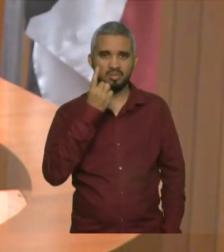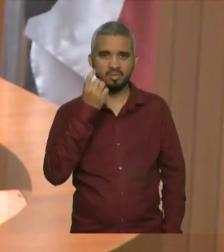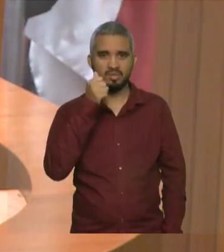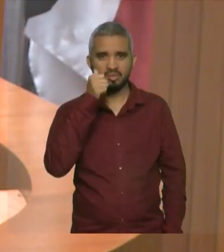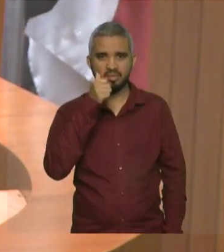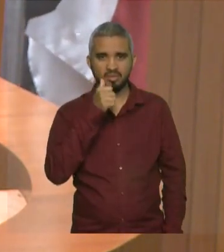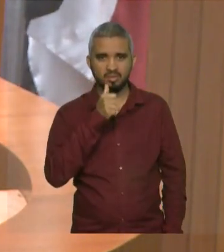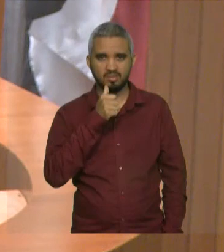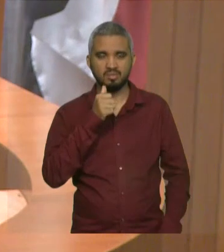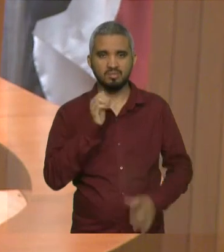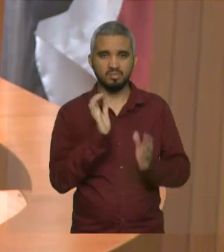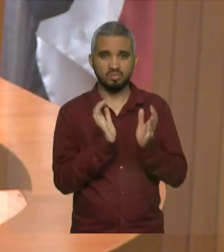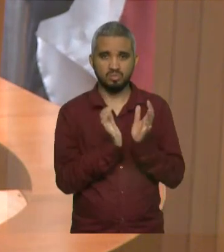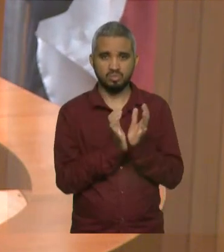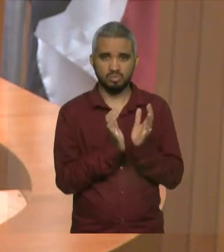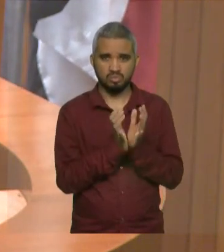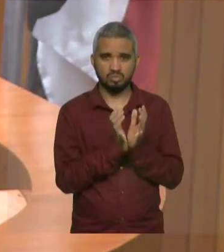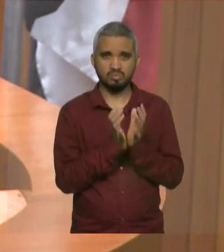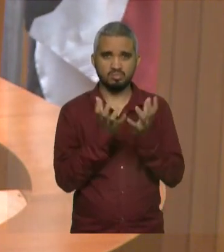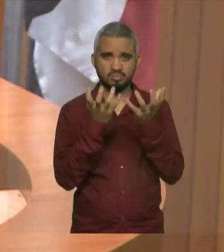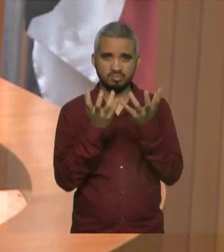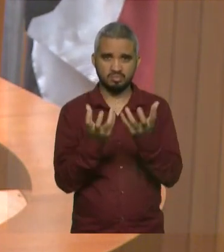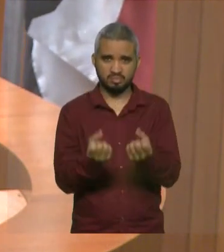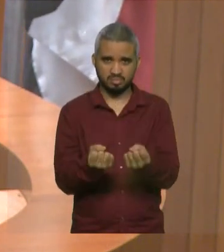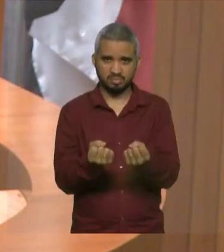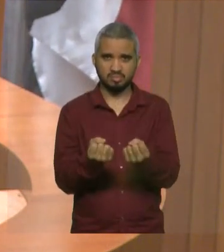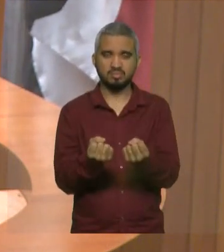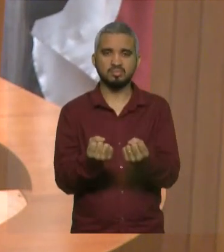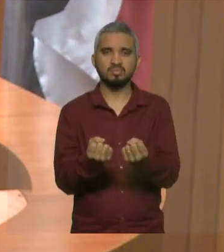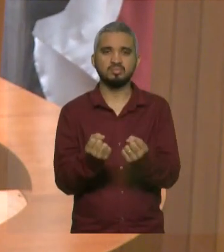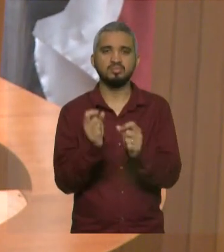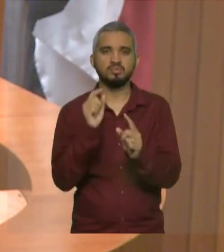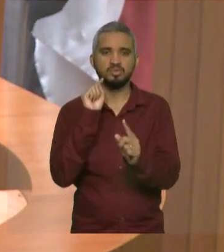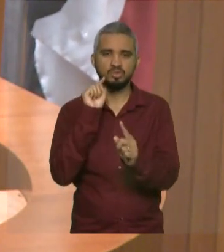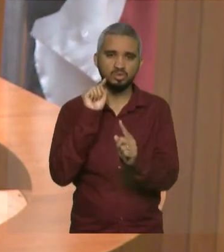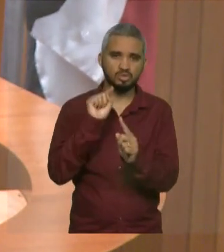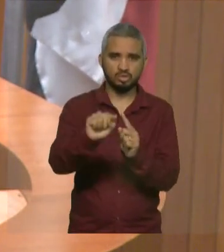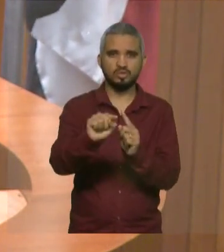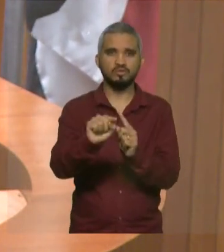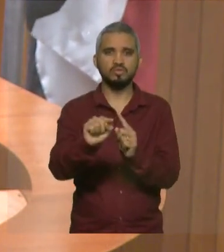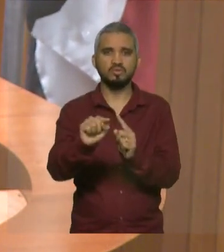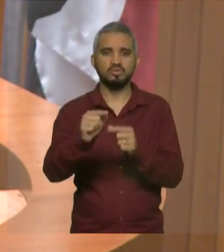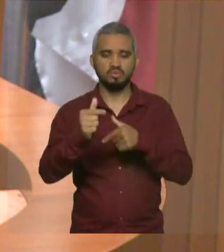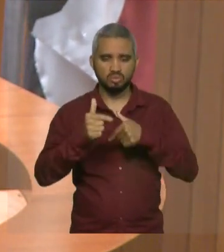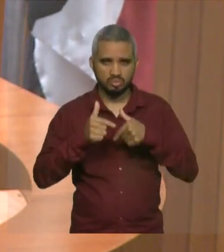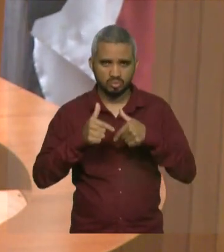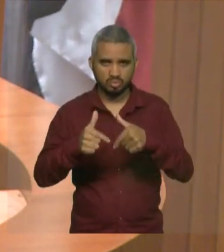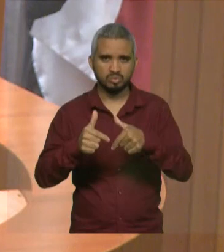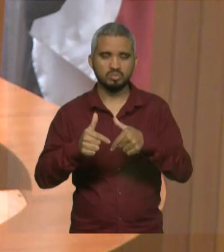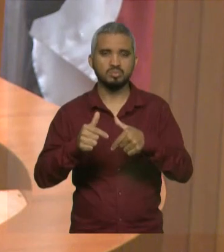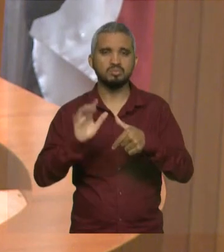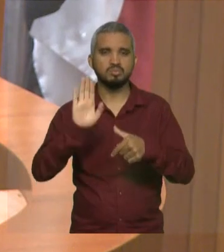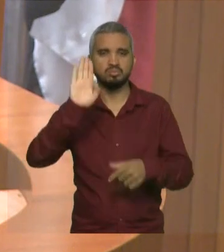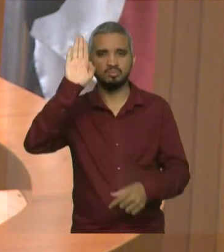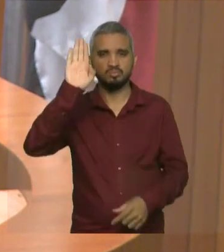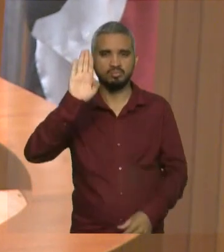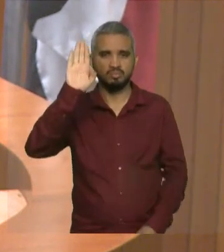nosso partido, aceitar o desafio de ser